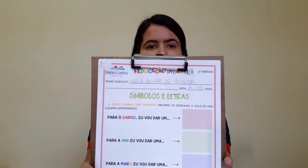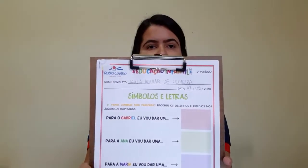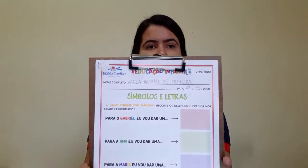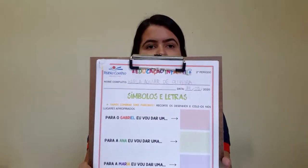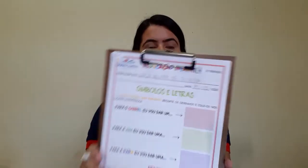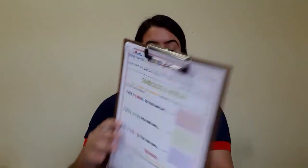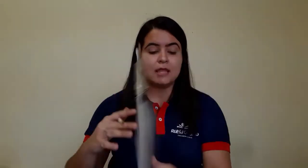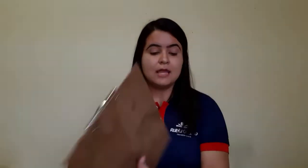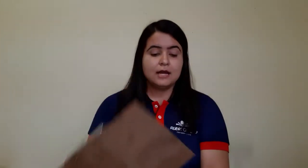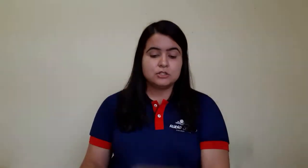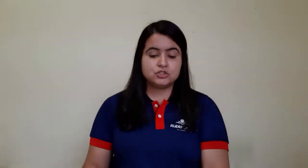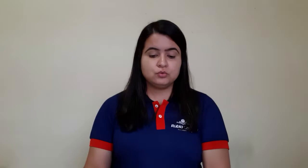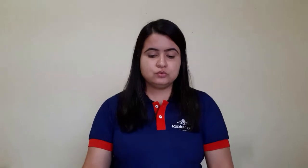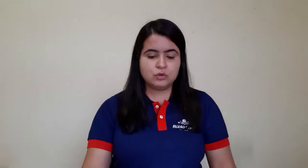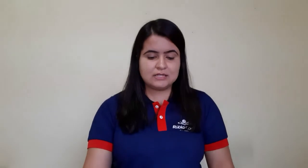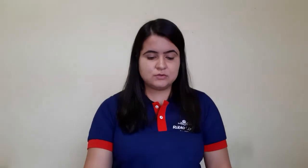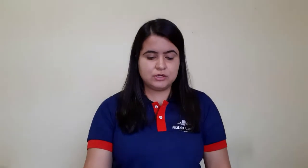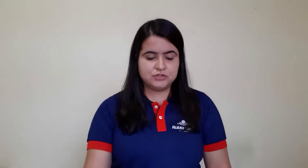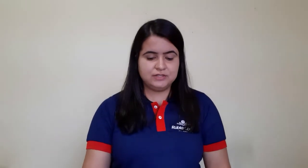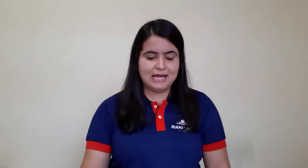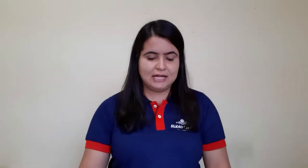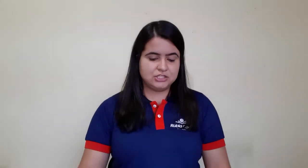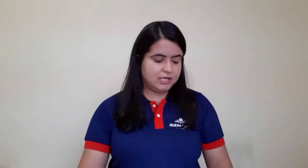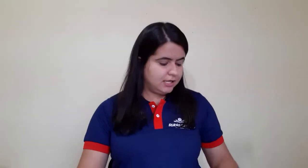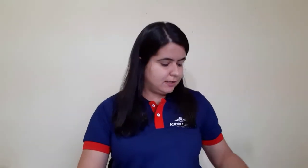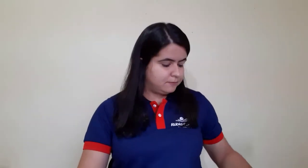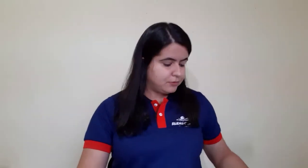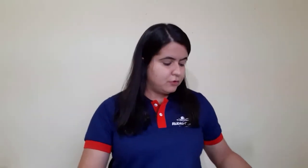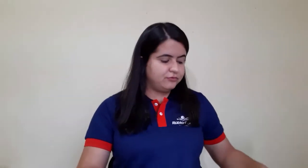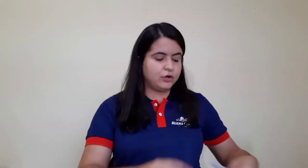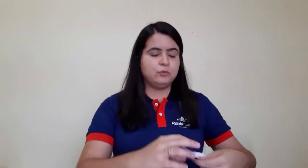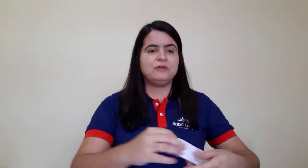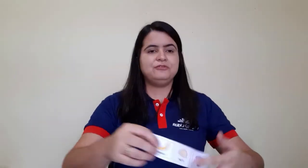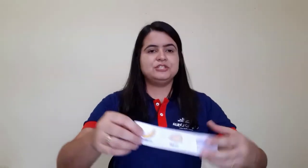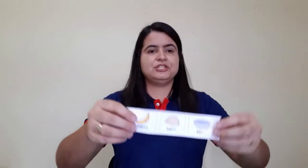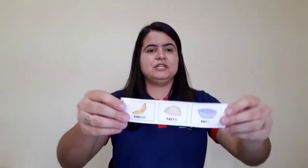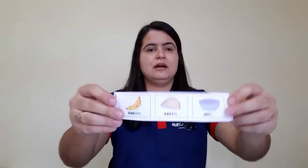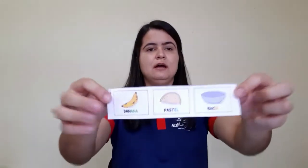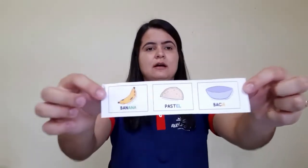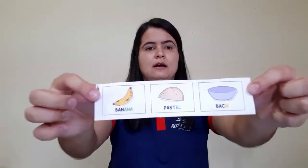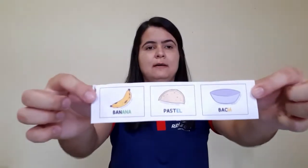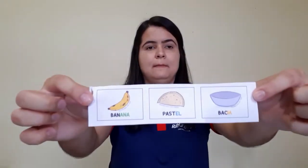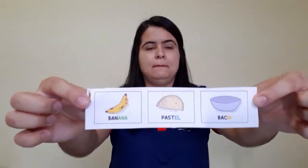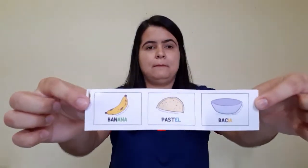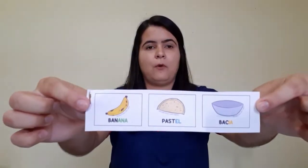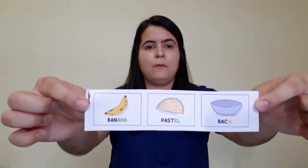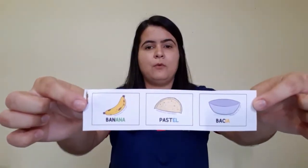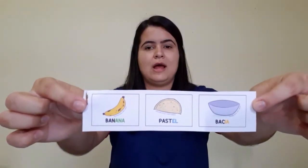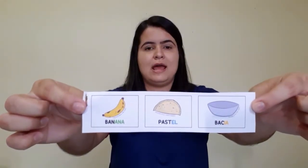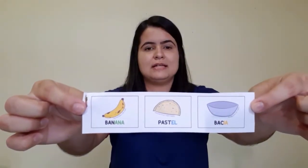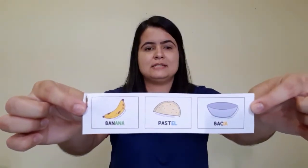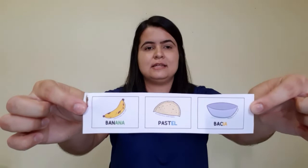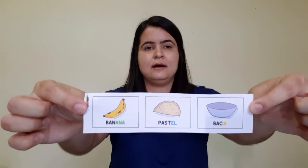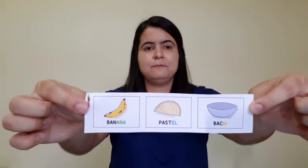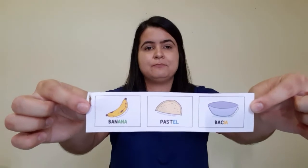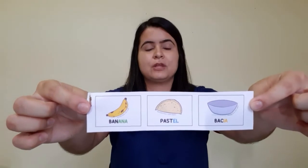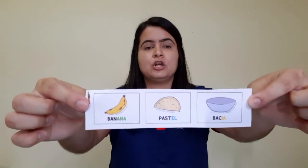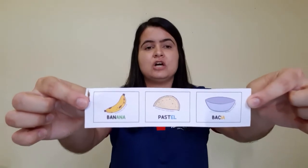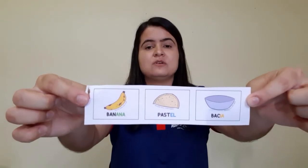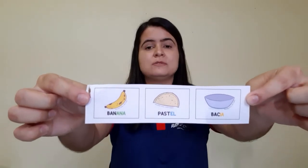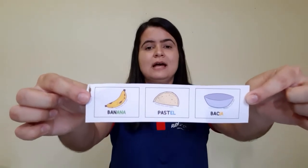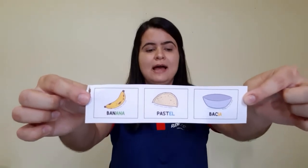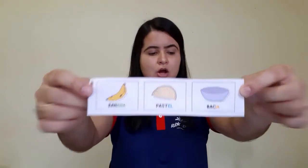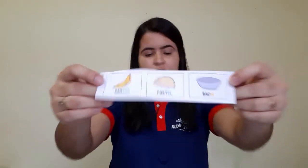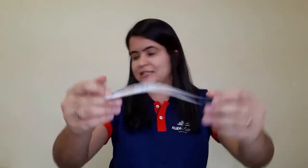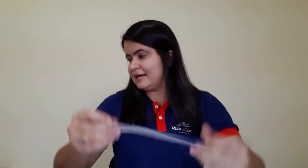Tá aqui. Junto na sua atividade aí, foi uma fichinha como esta.